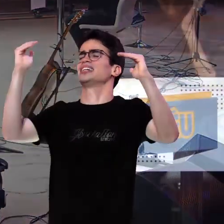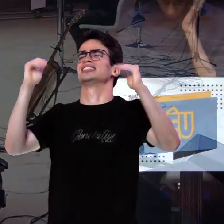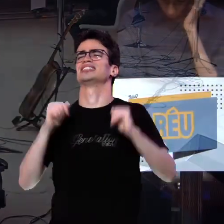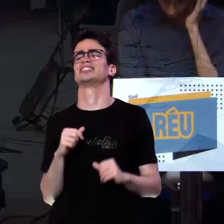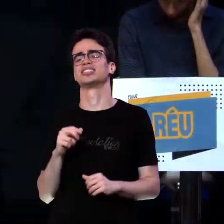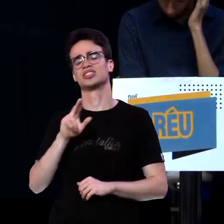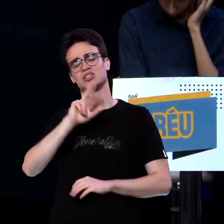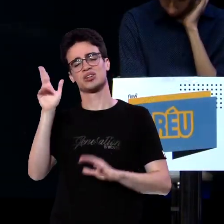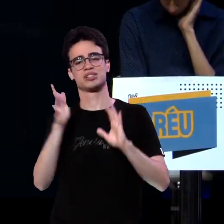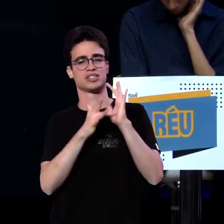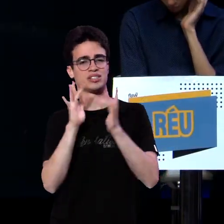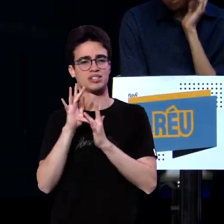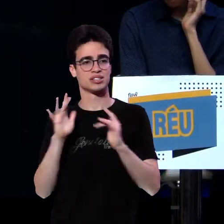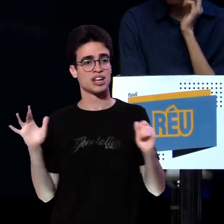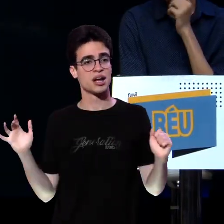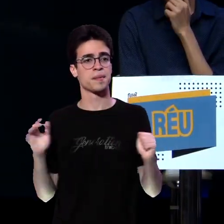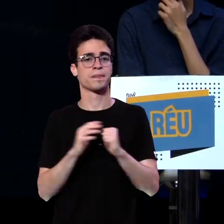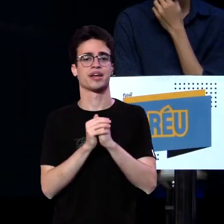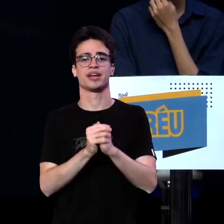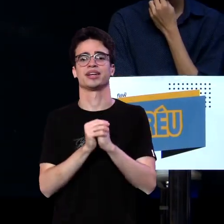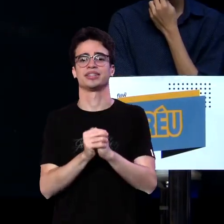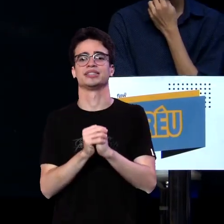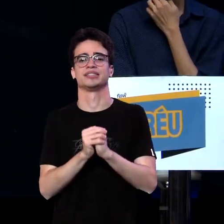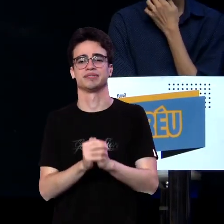de Jesus. Amém.